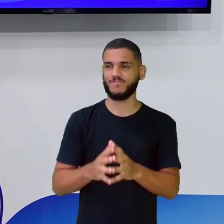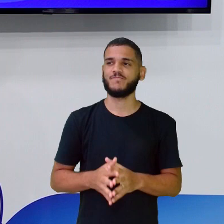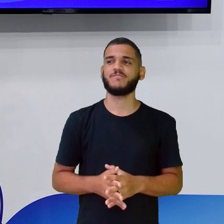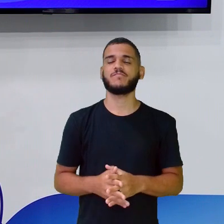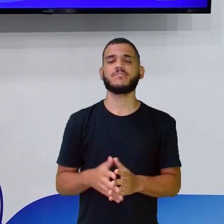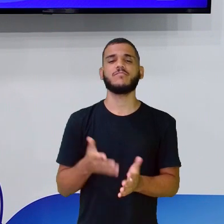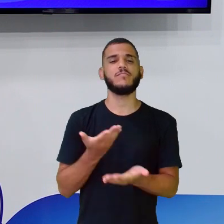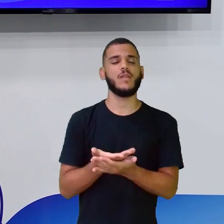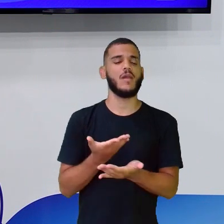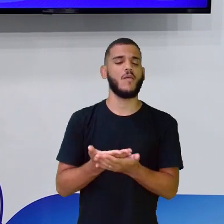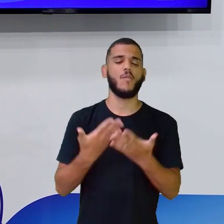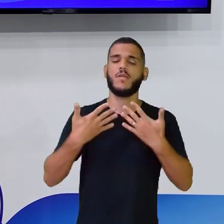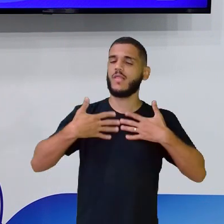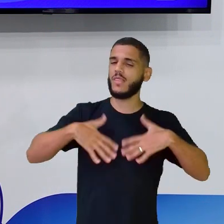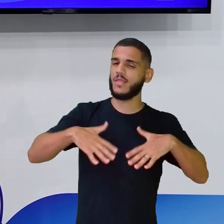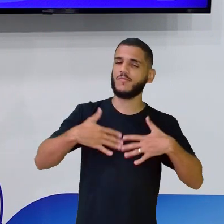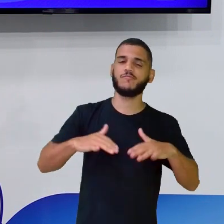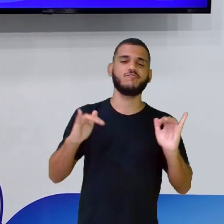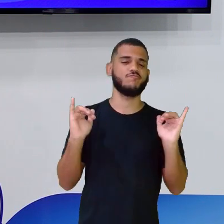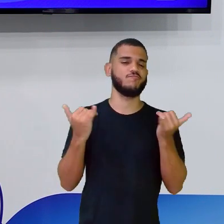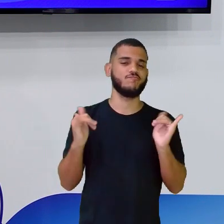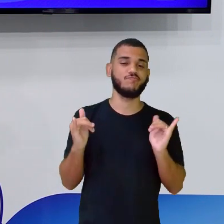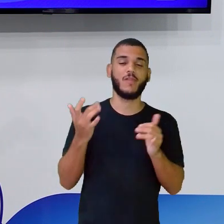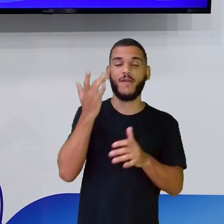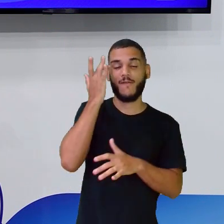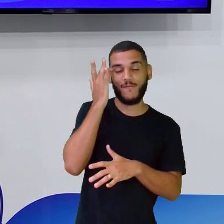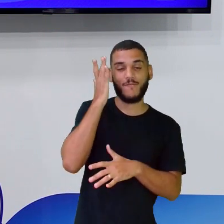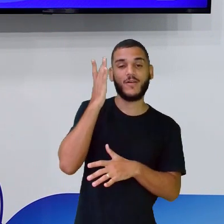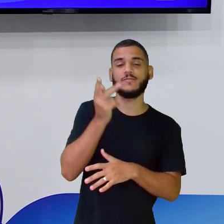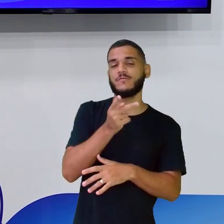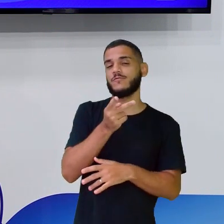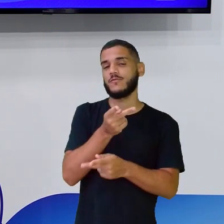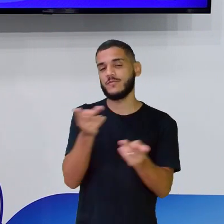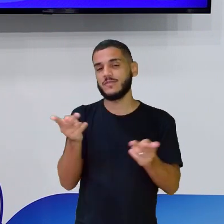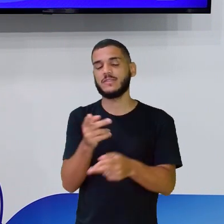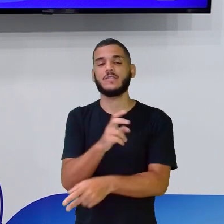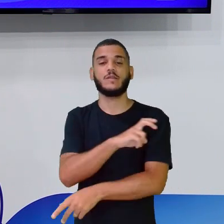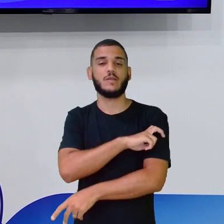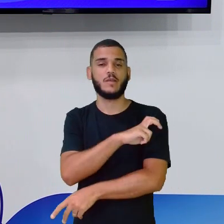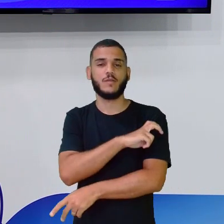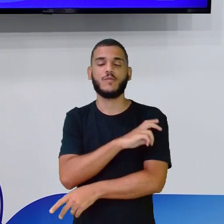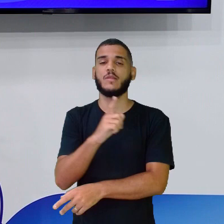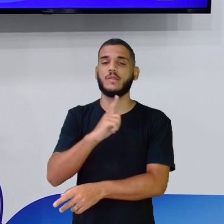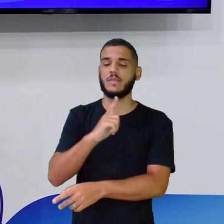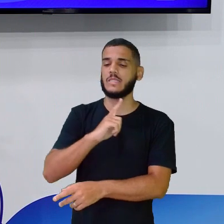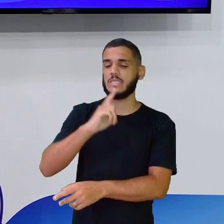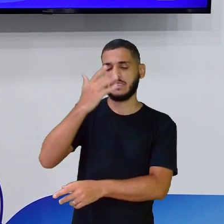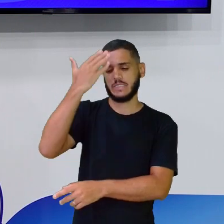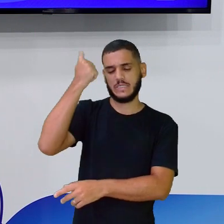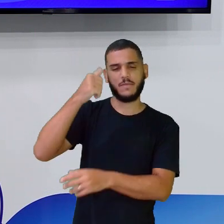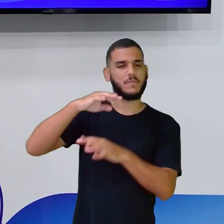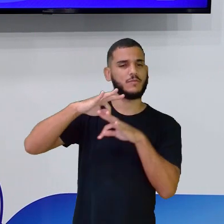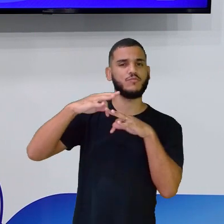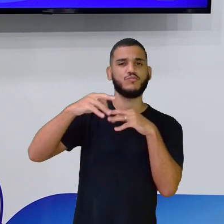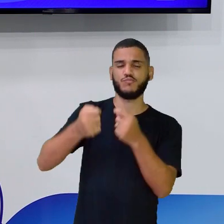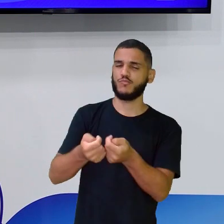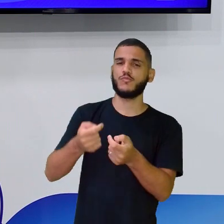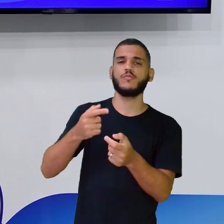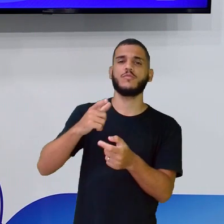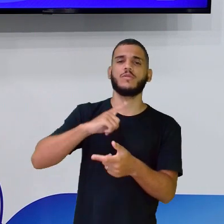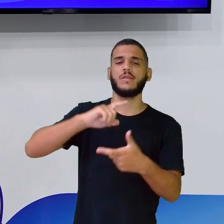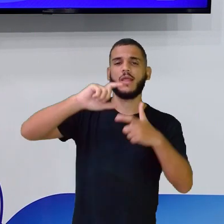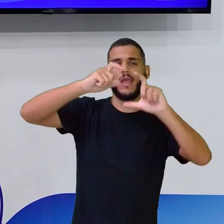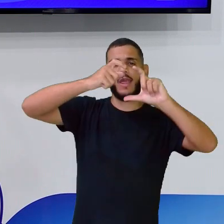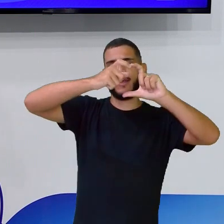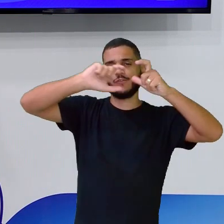tranquila, aula fácil. Eu sei que vocês do quinto ano dominam muito bem essas questões de geometria. Hoje não será diferente,